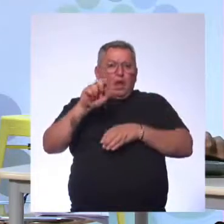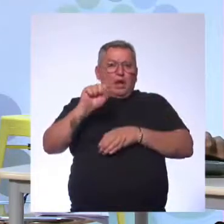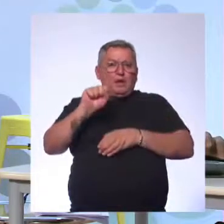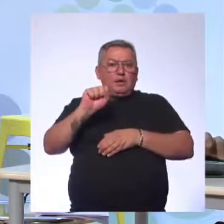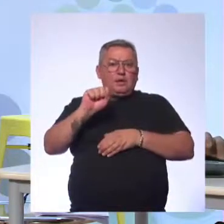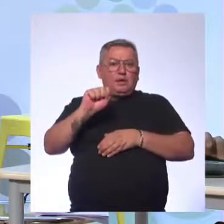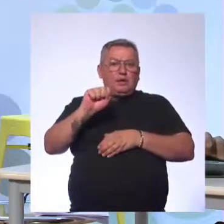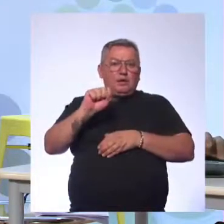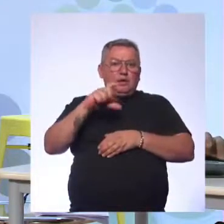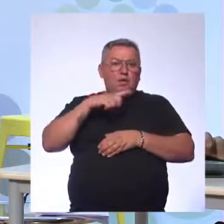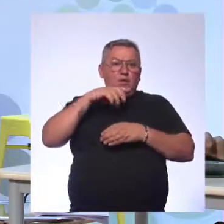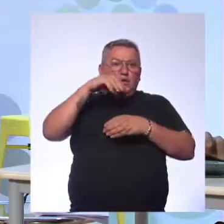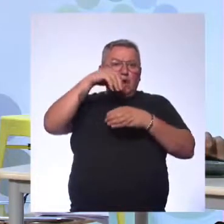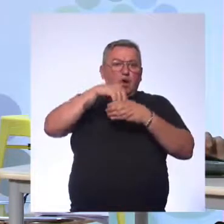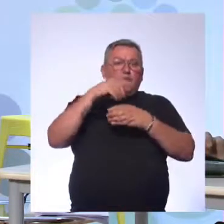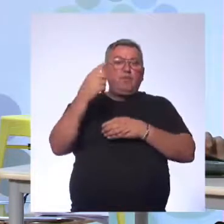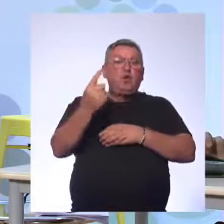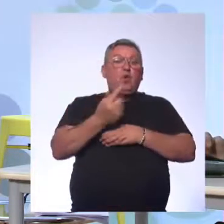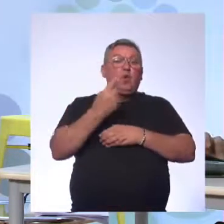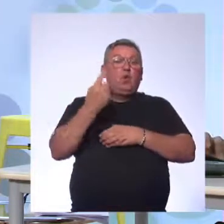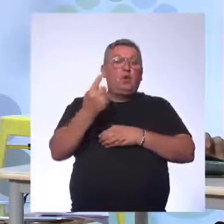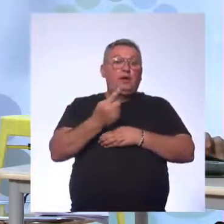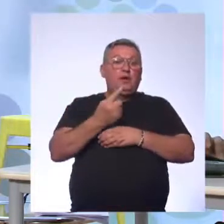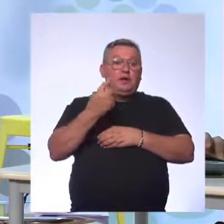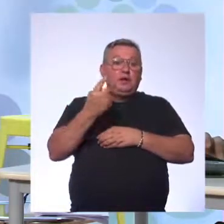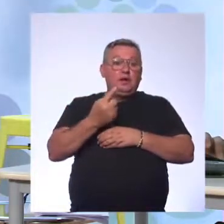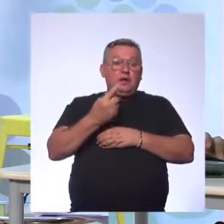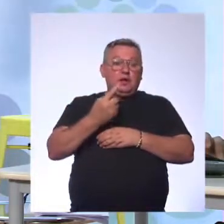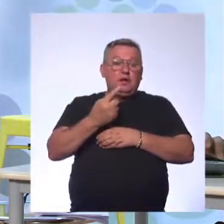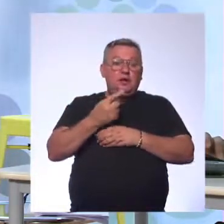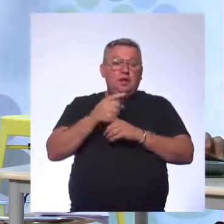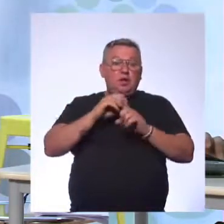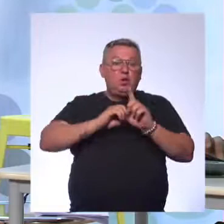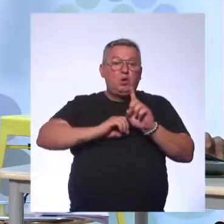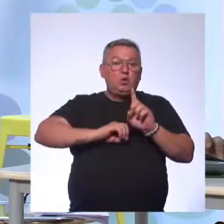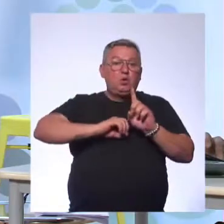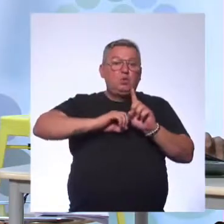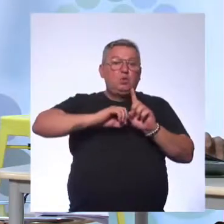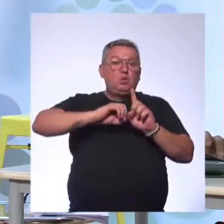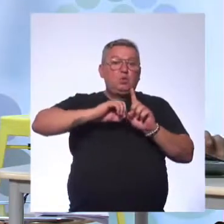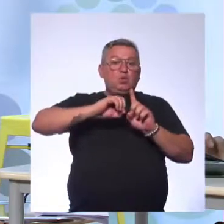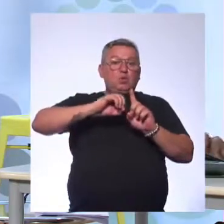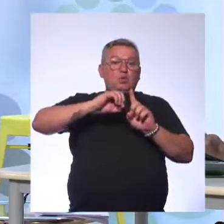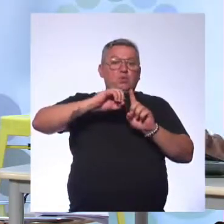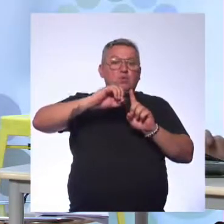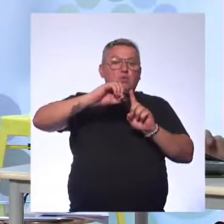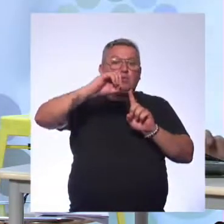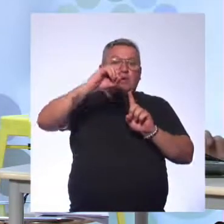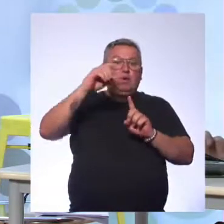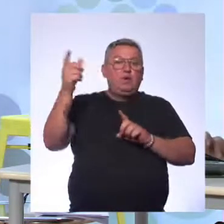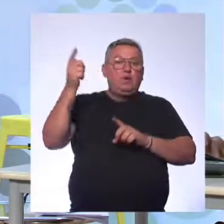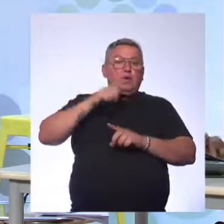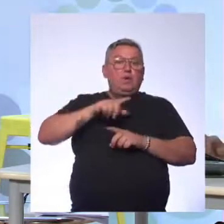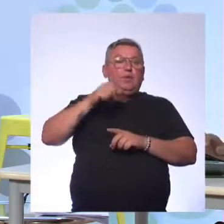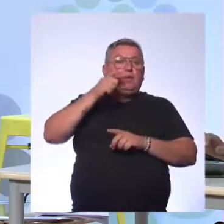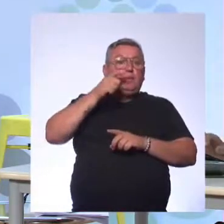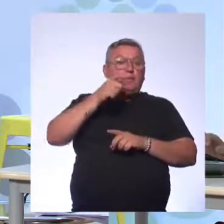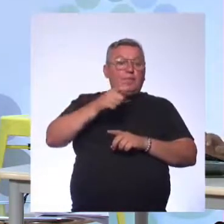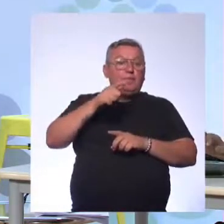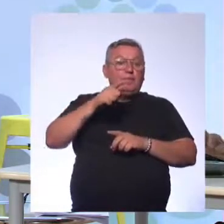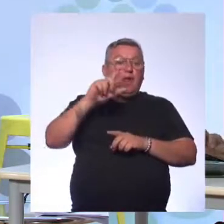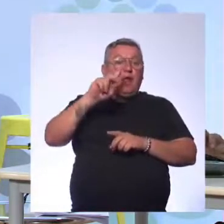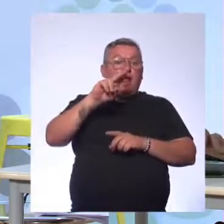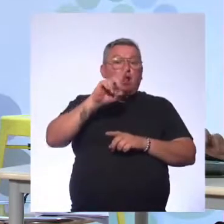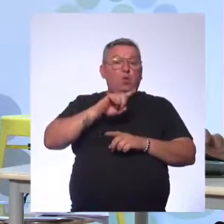um determinado ou dentro de um microondas e eleva a temperatura desse gás e aí você consegue ver